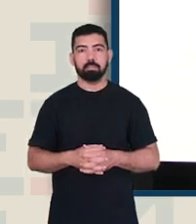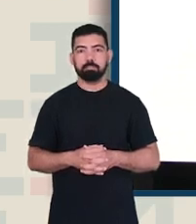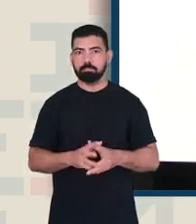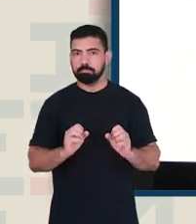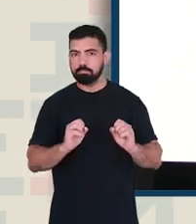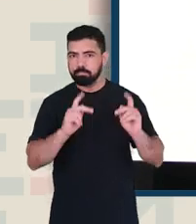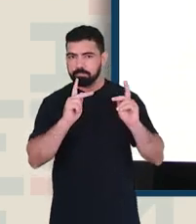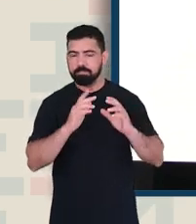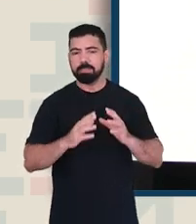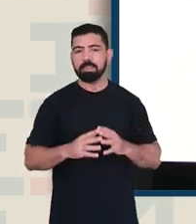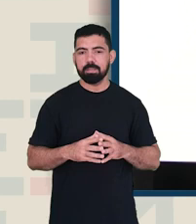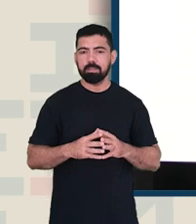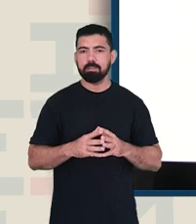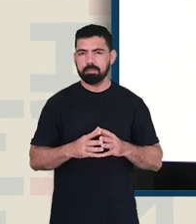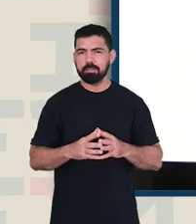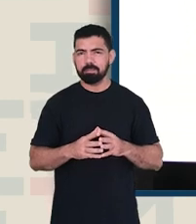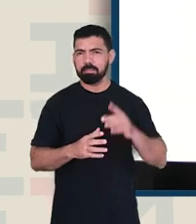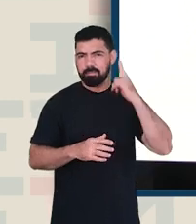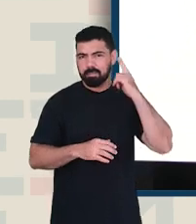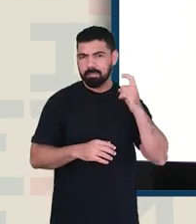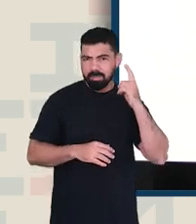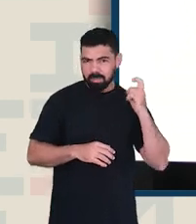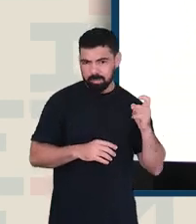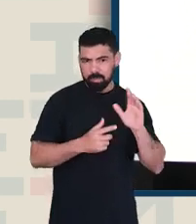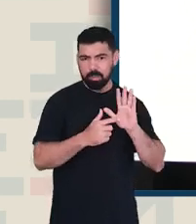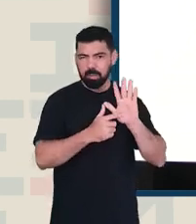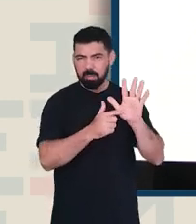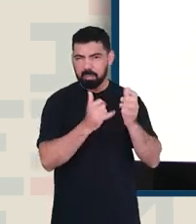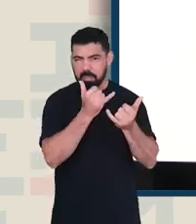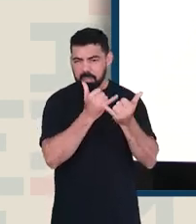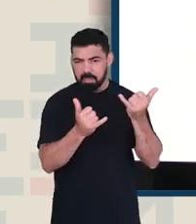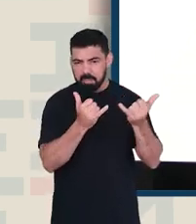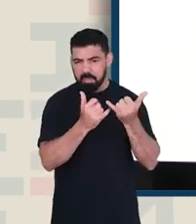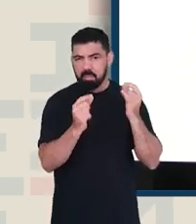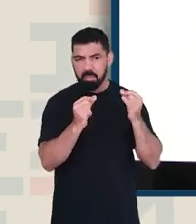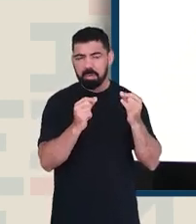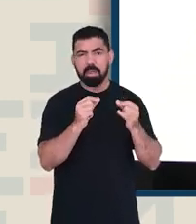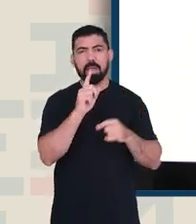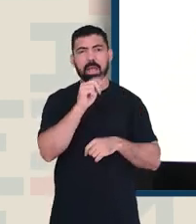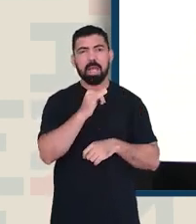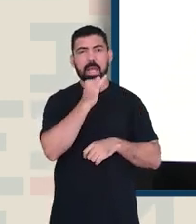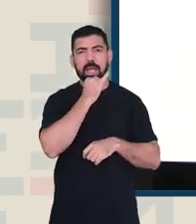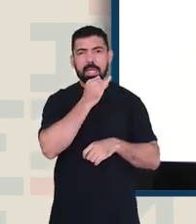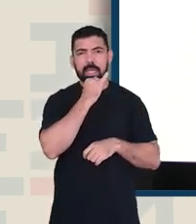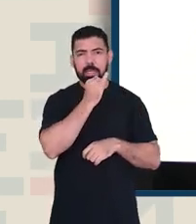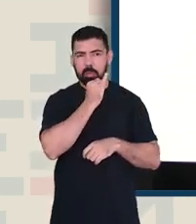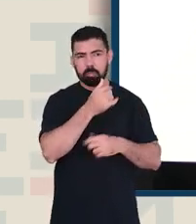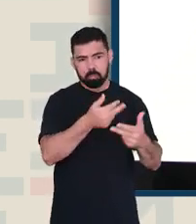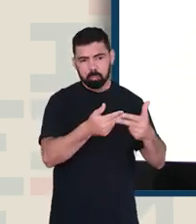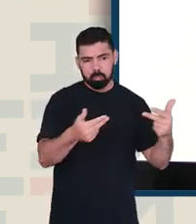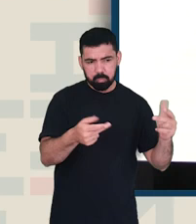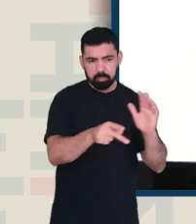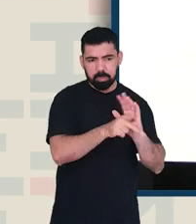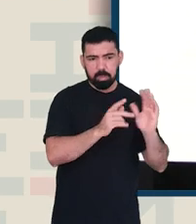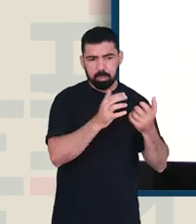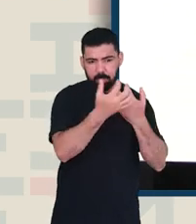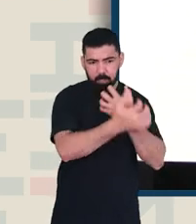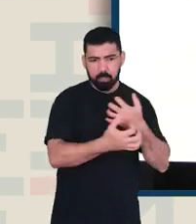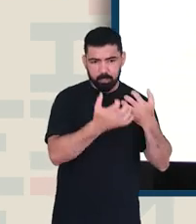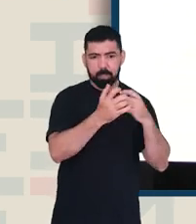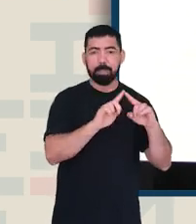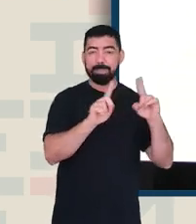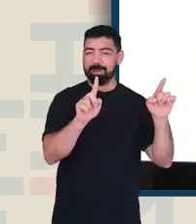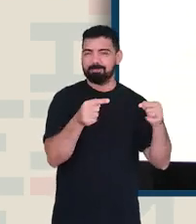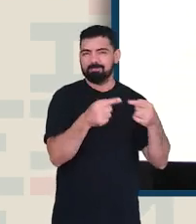Ok, esses sons que até parecem com instrumentos, mas que não chegam a ser exatamente como os